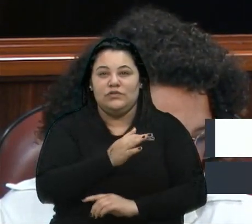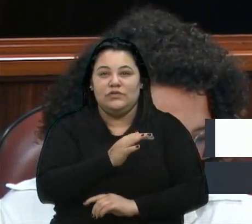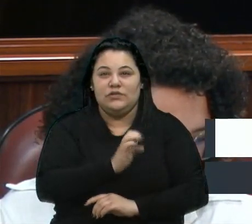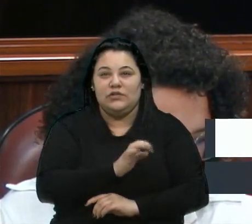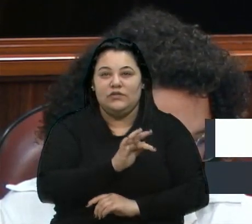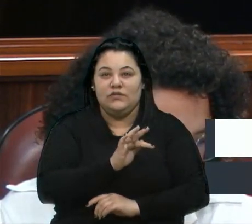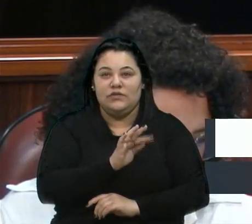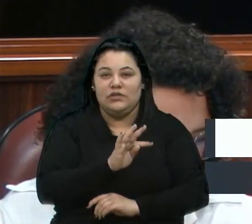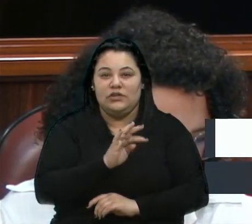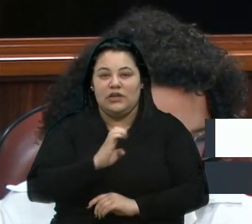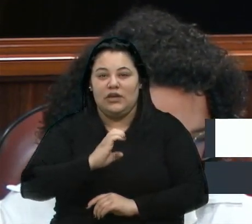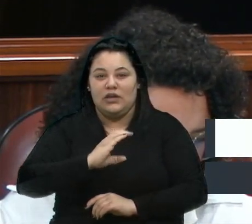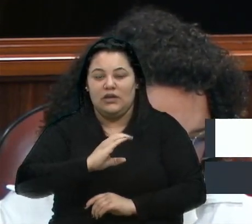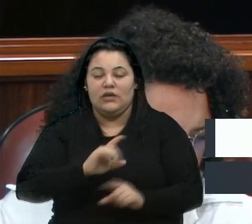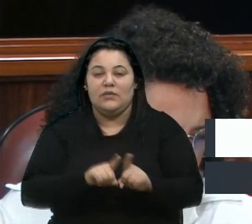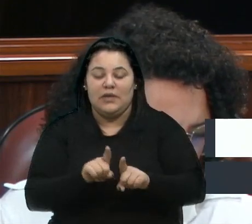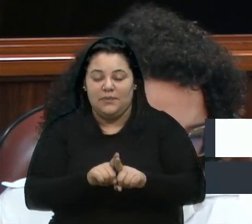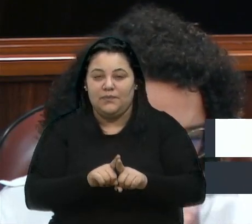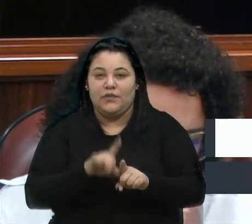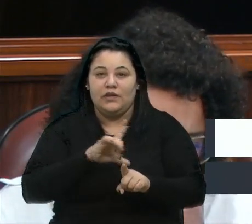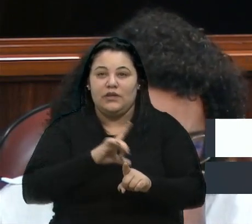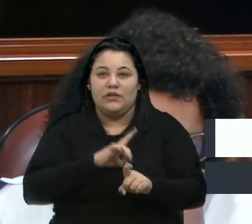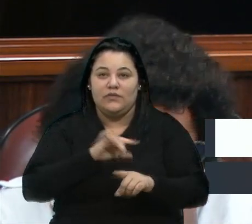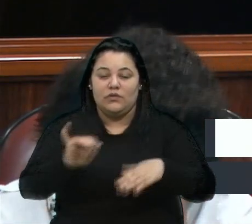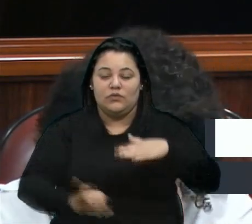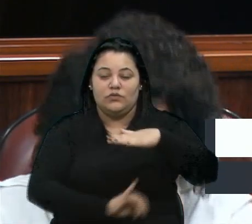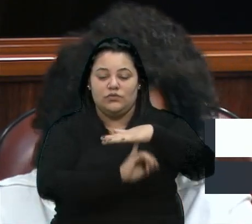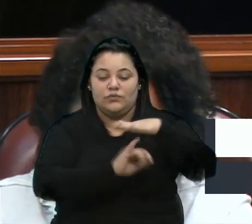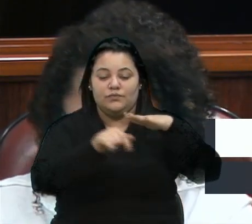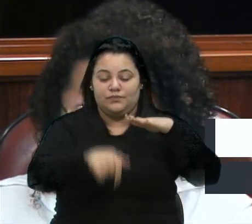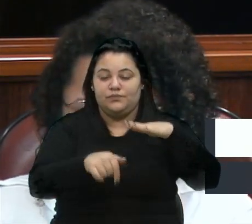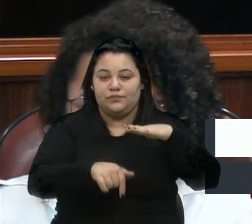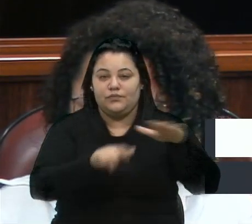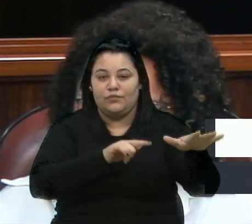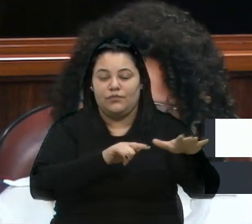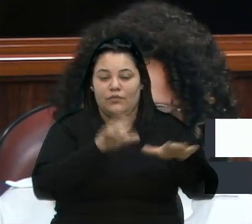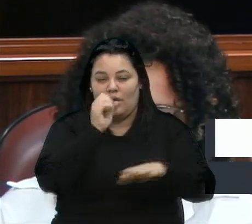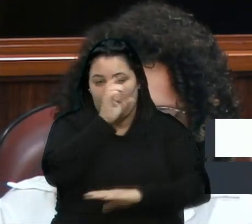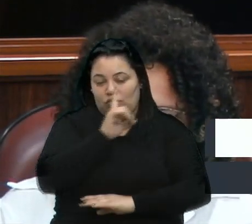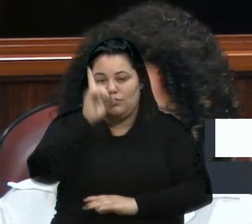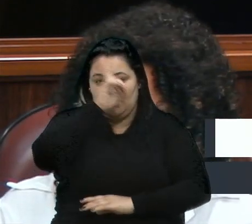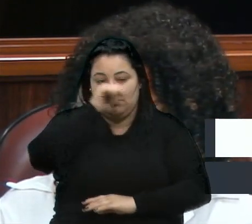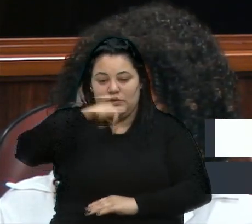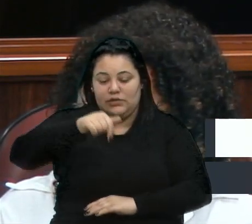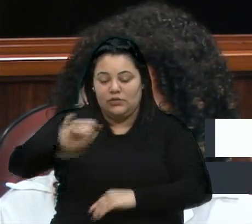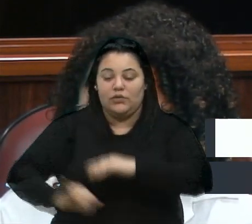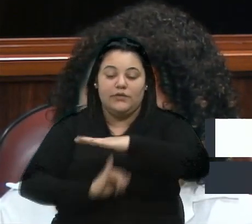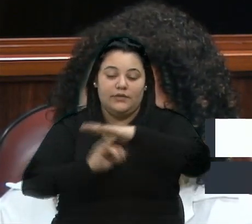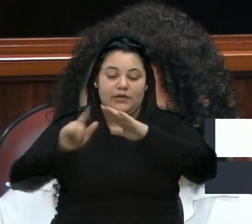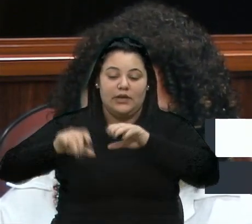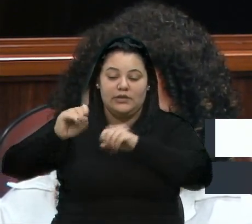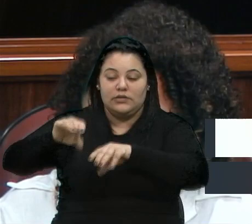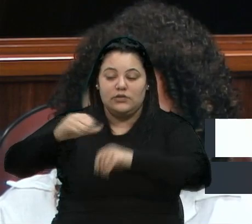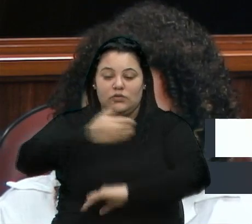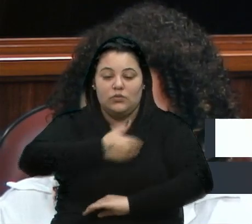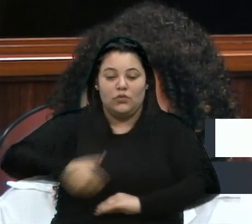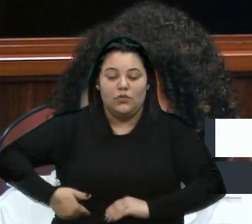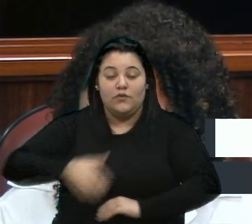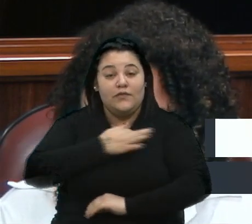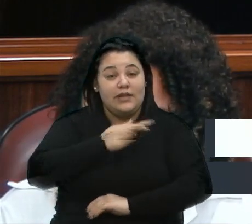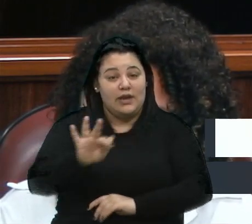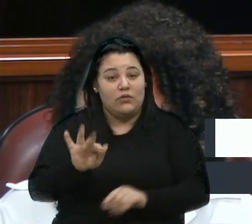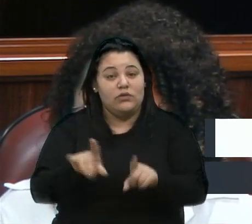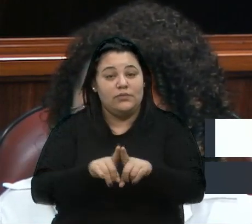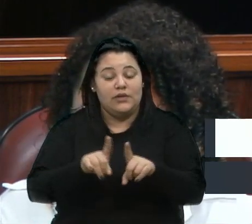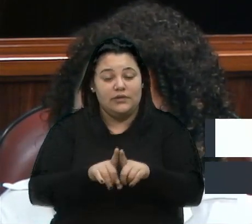esse final de semana, né? O IFE, que é uma instituição de ensino do nosso município, pública e federal,